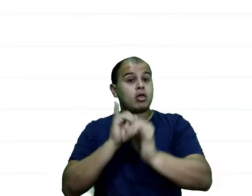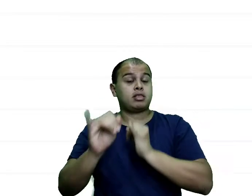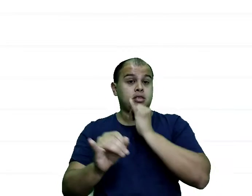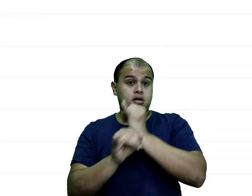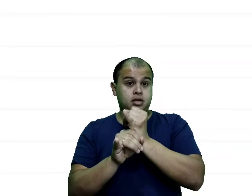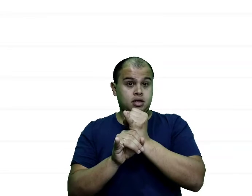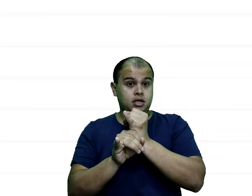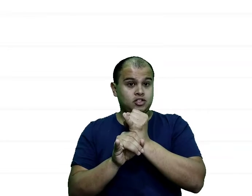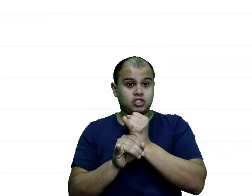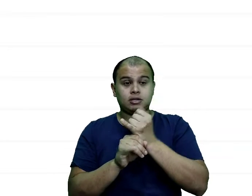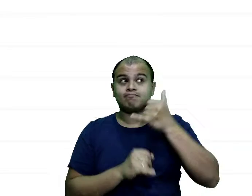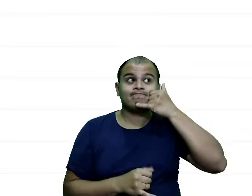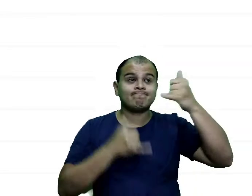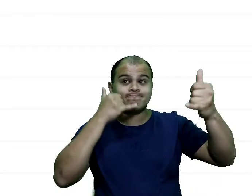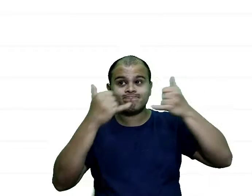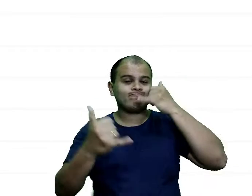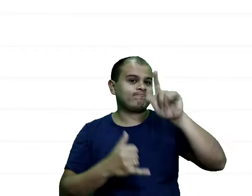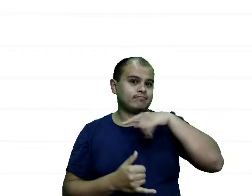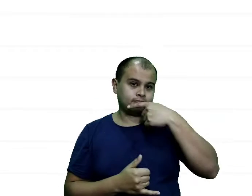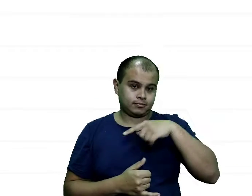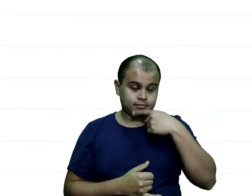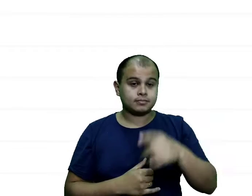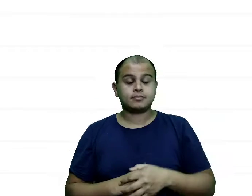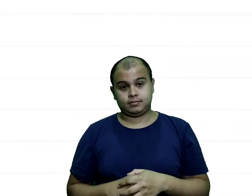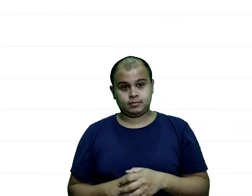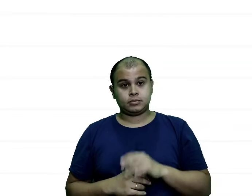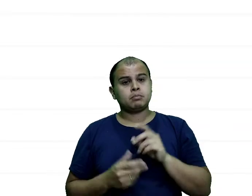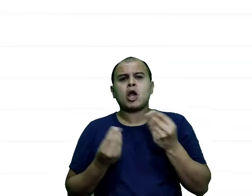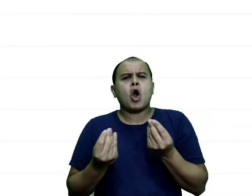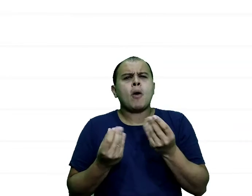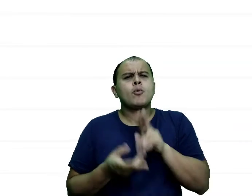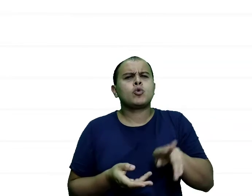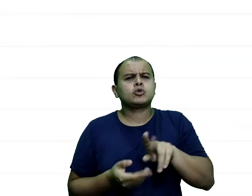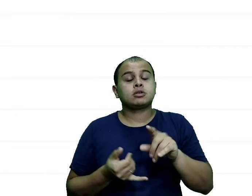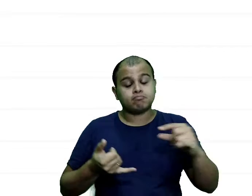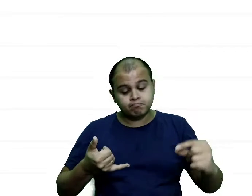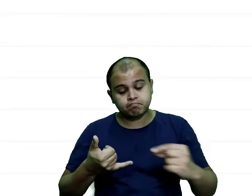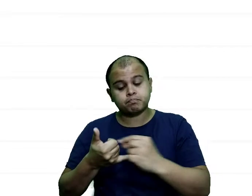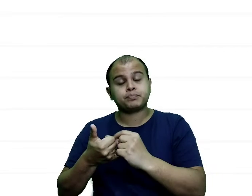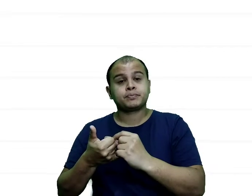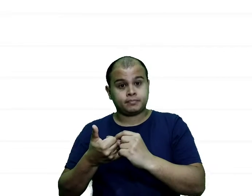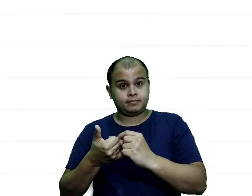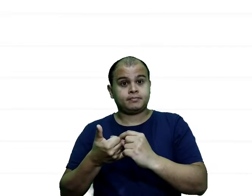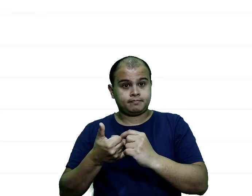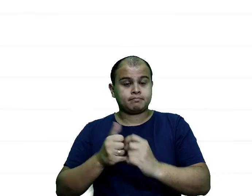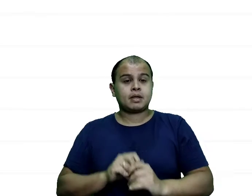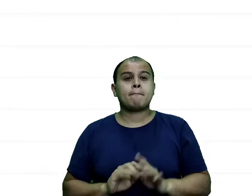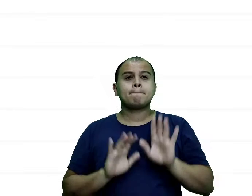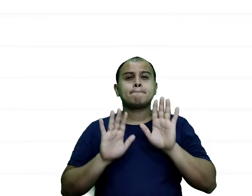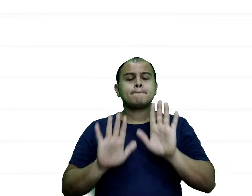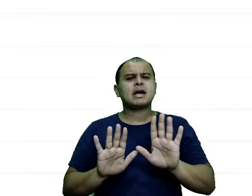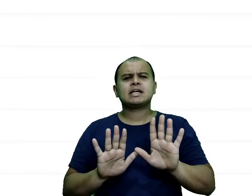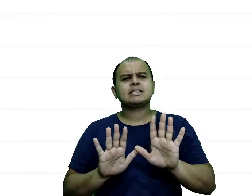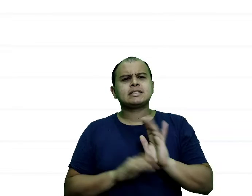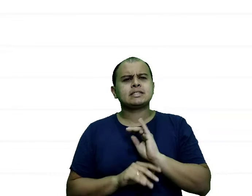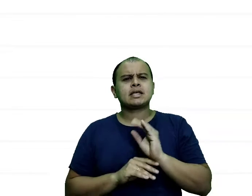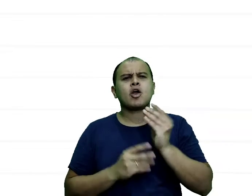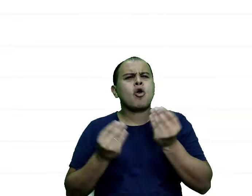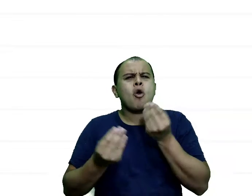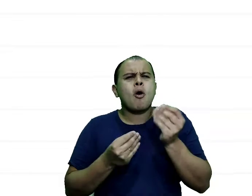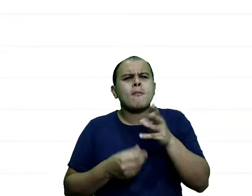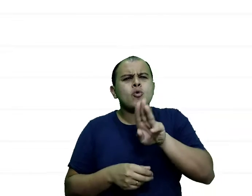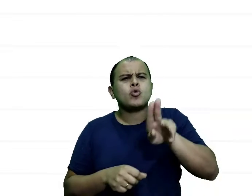coloca no aparelho e ele já funciona a internet. Mas a gente precisa do WhatsApp funcionando. Então, para descobrir o número, você